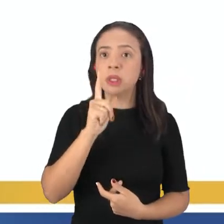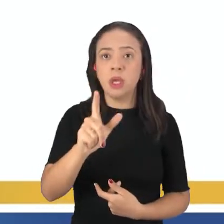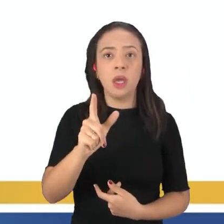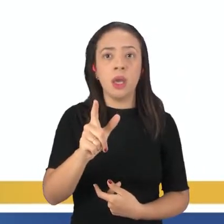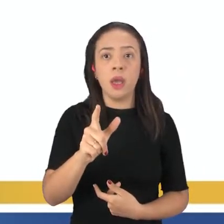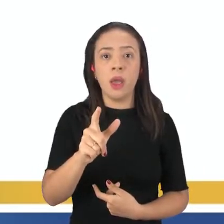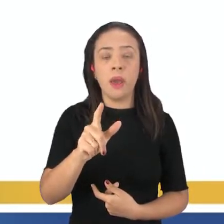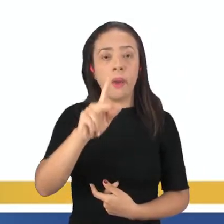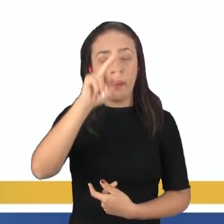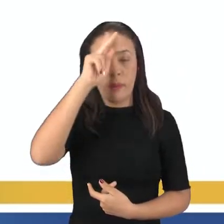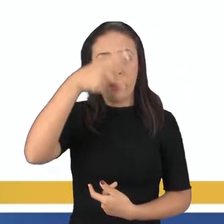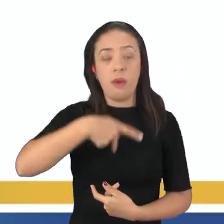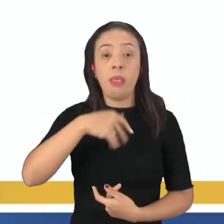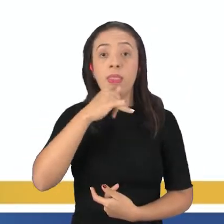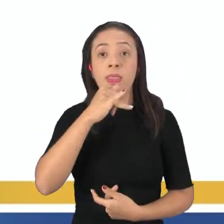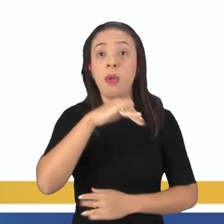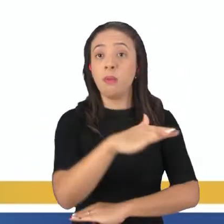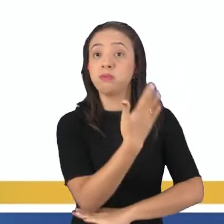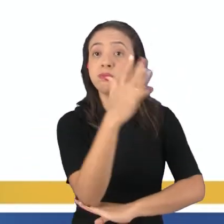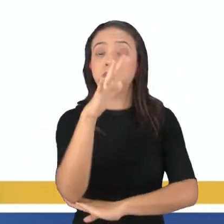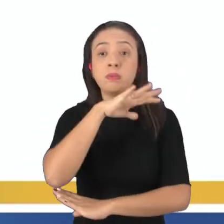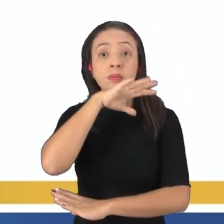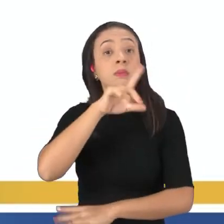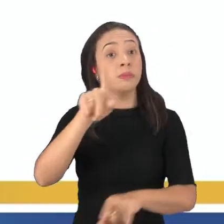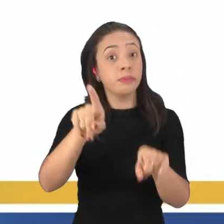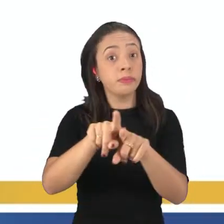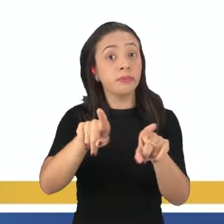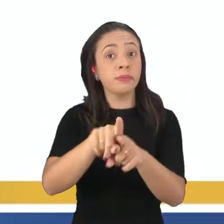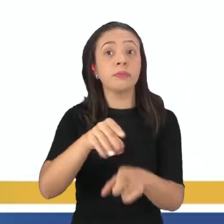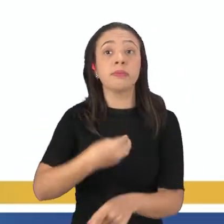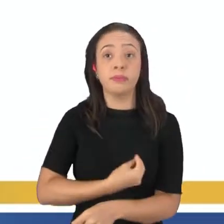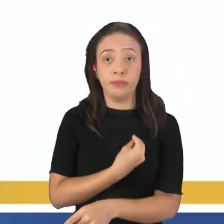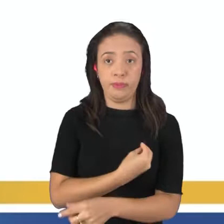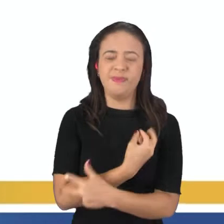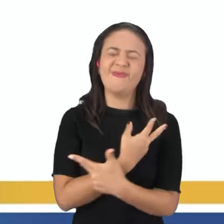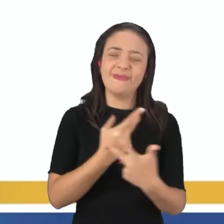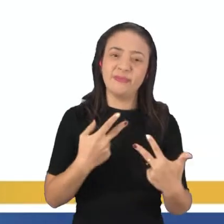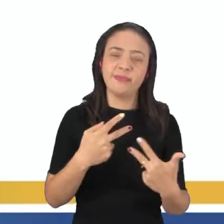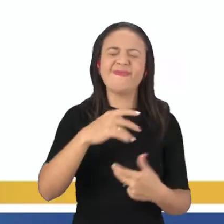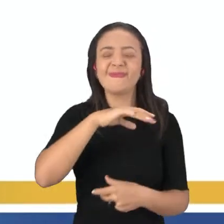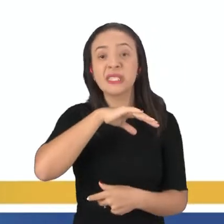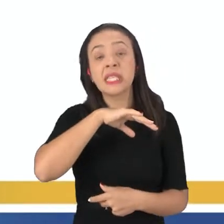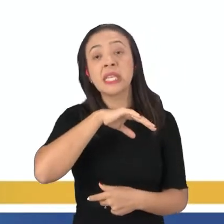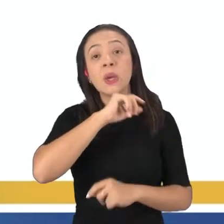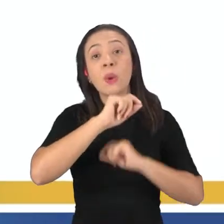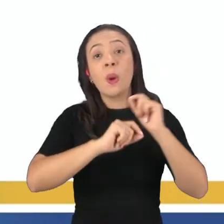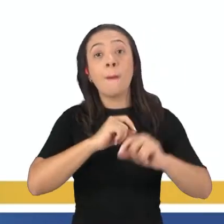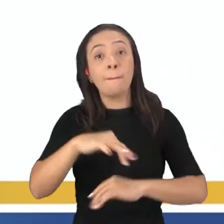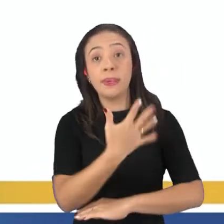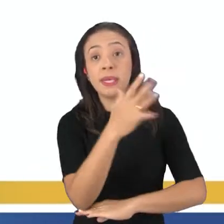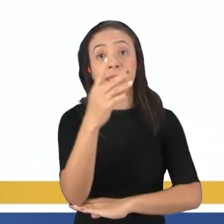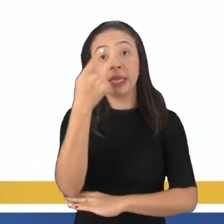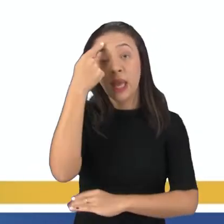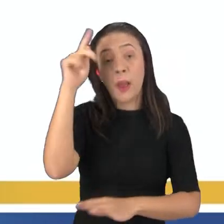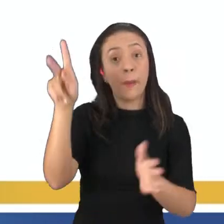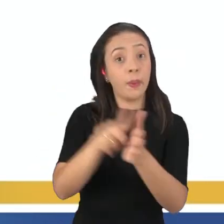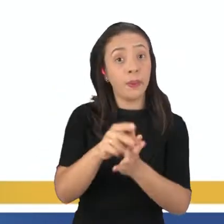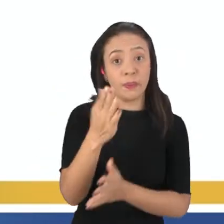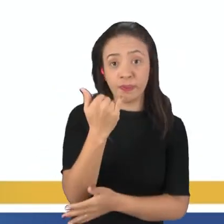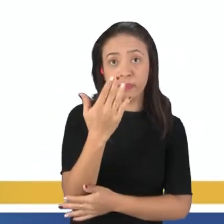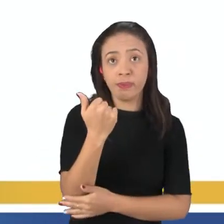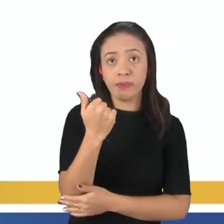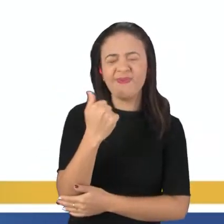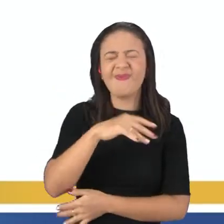mesmos. Por exemplo, plantas e animais são seres vivos. Plantas fazem o seu próprio alimento